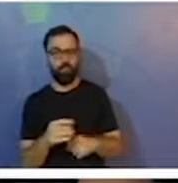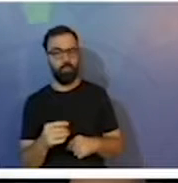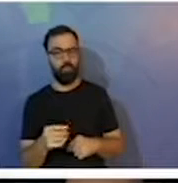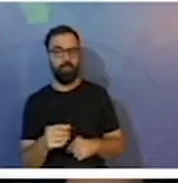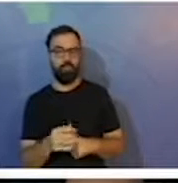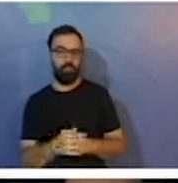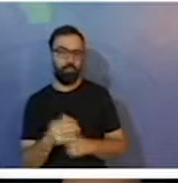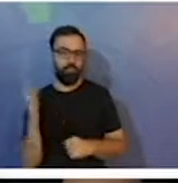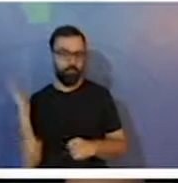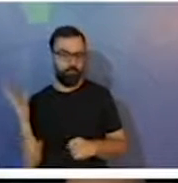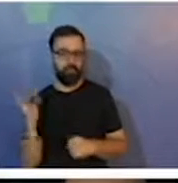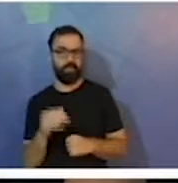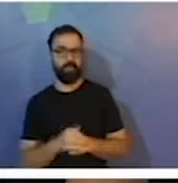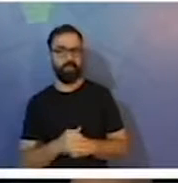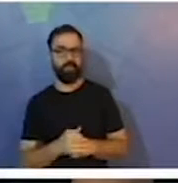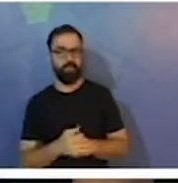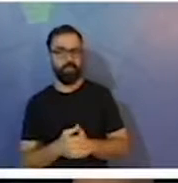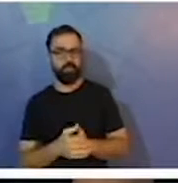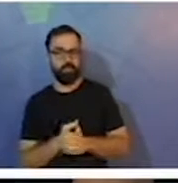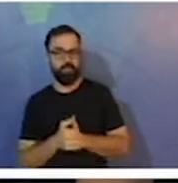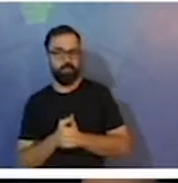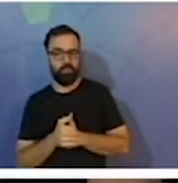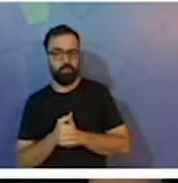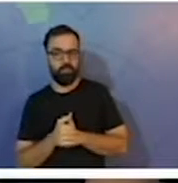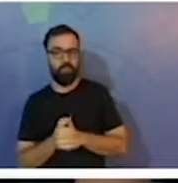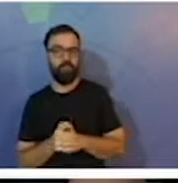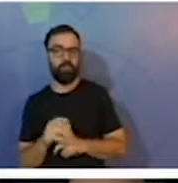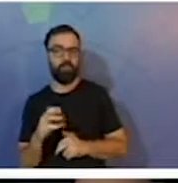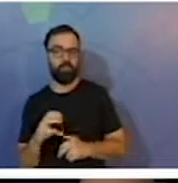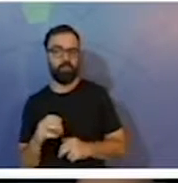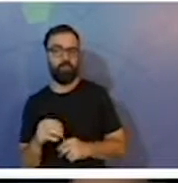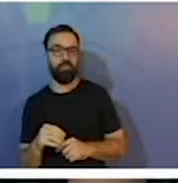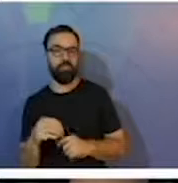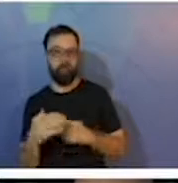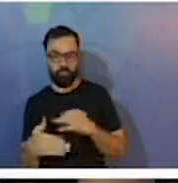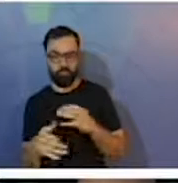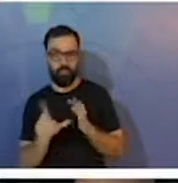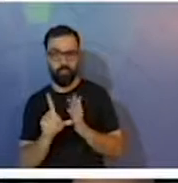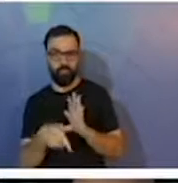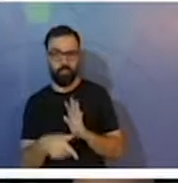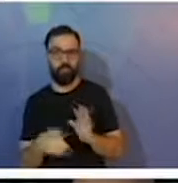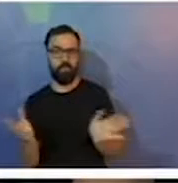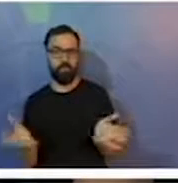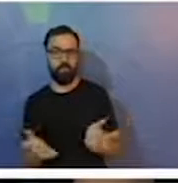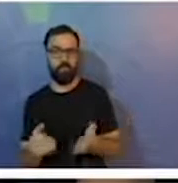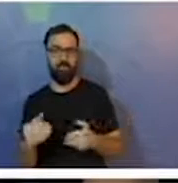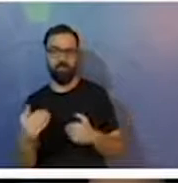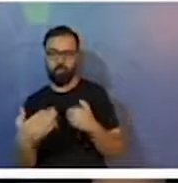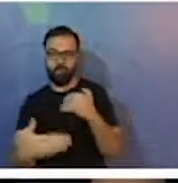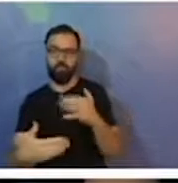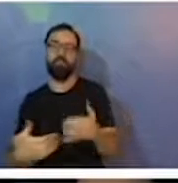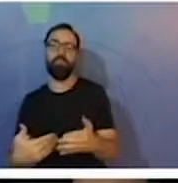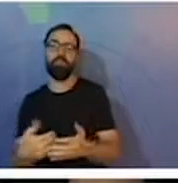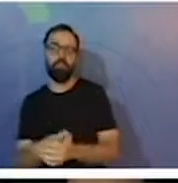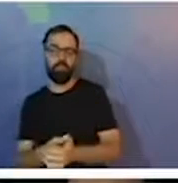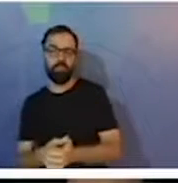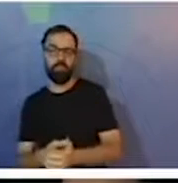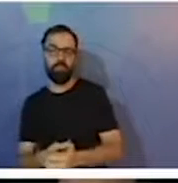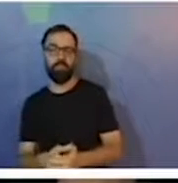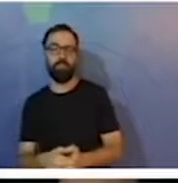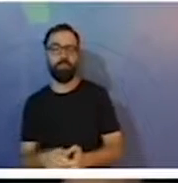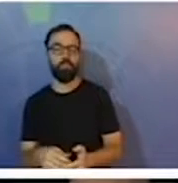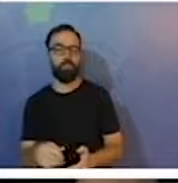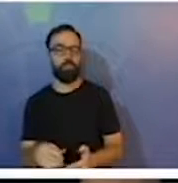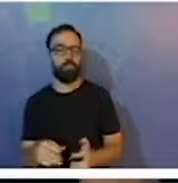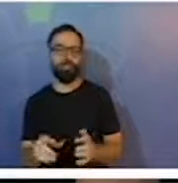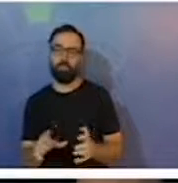letra B agora cada e Gemma letra T depois agora em seguida letra de